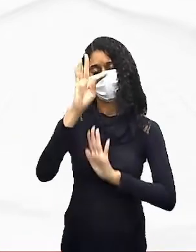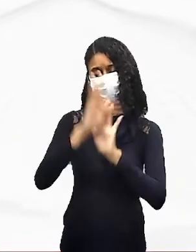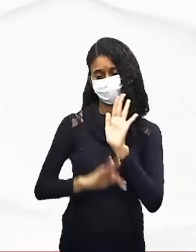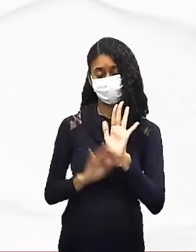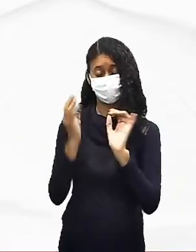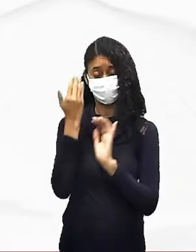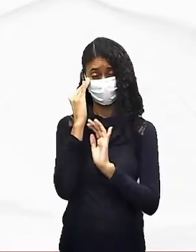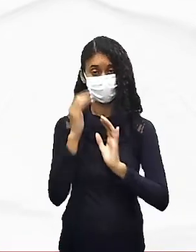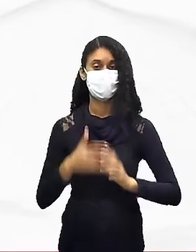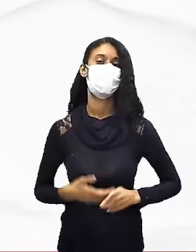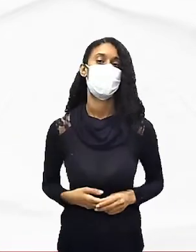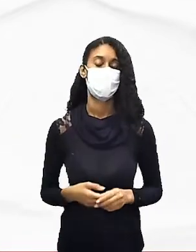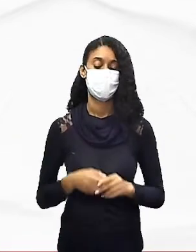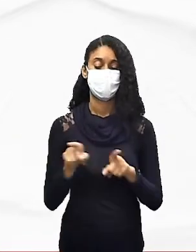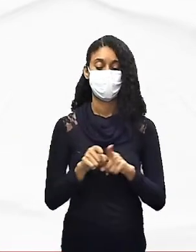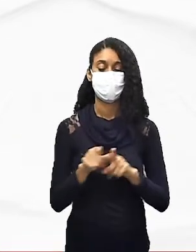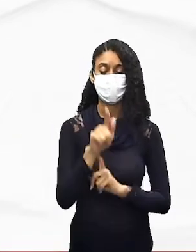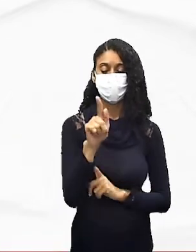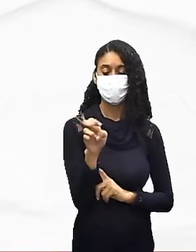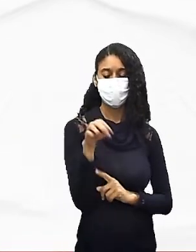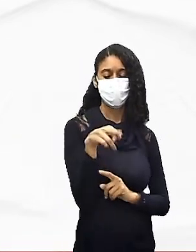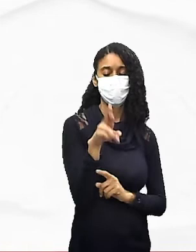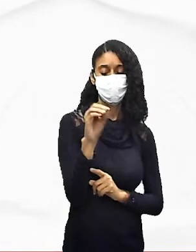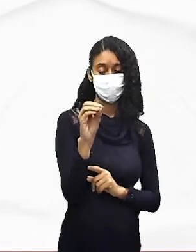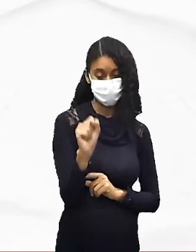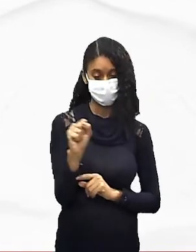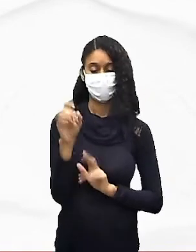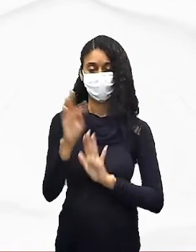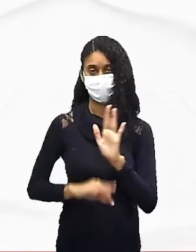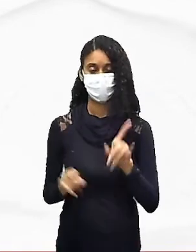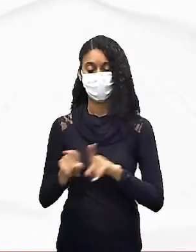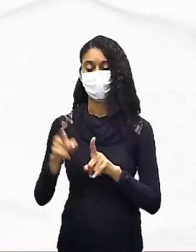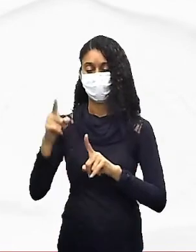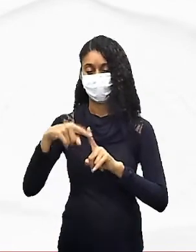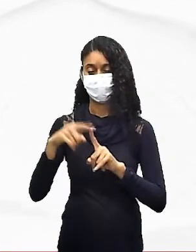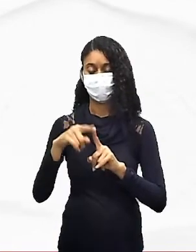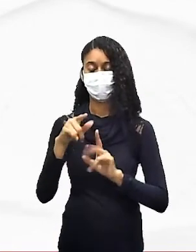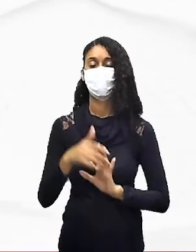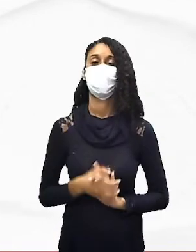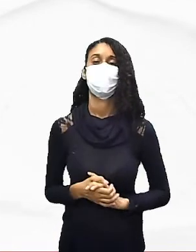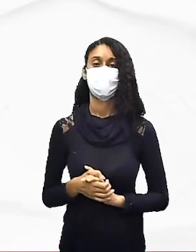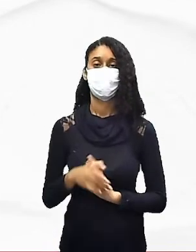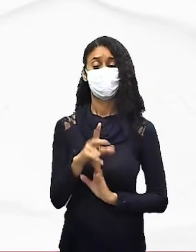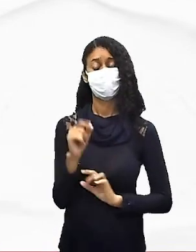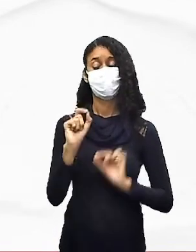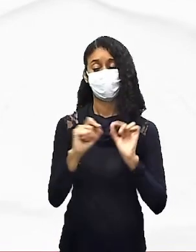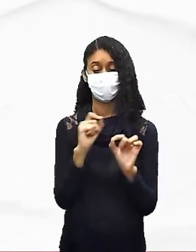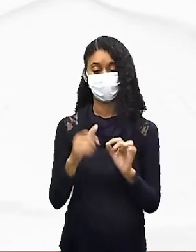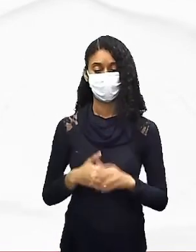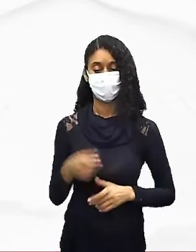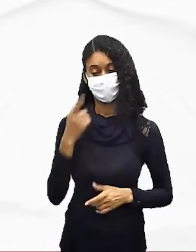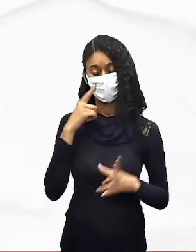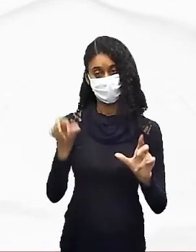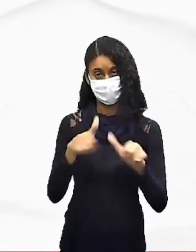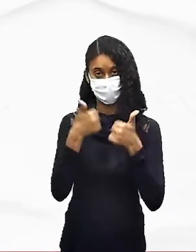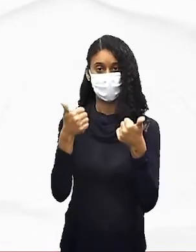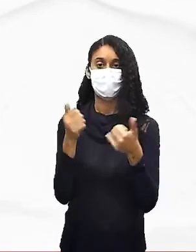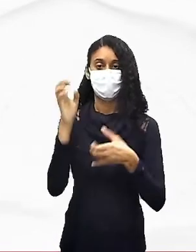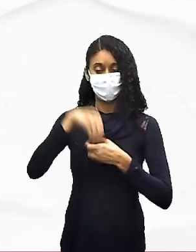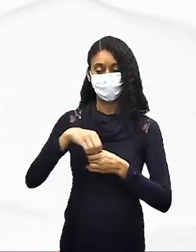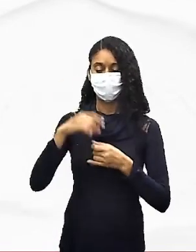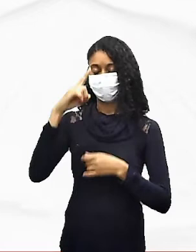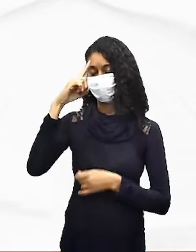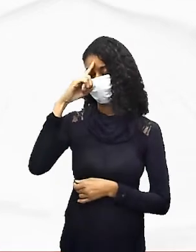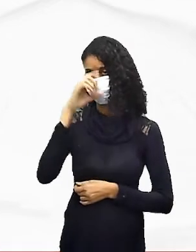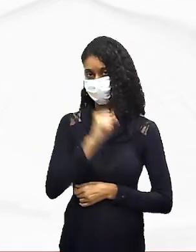Entendeu? E os gêneros textuais e a tipologia textual, você vai se situar melhor dentro da compreensão de